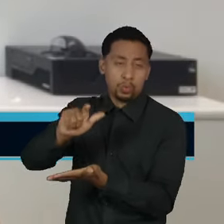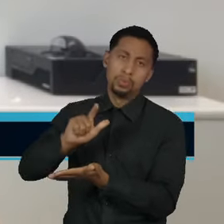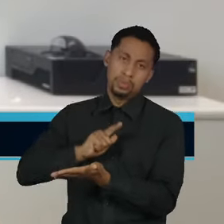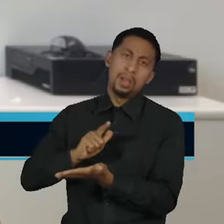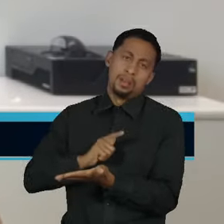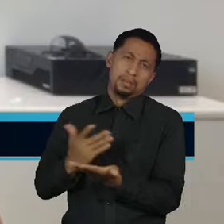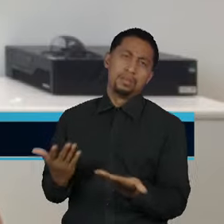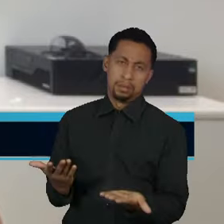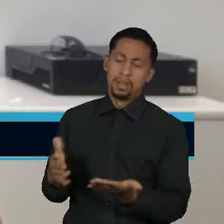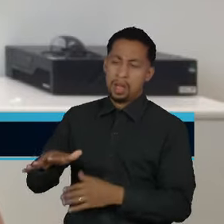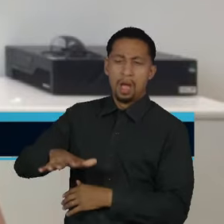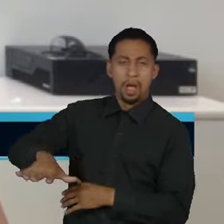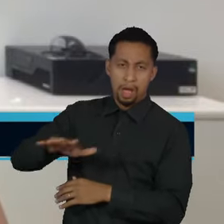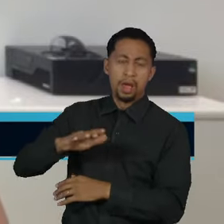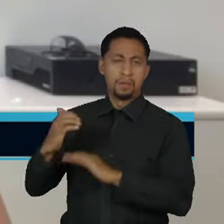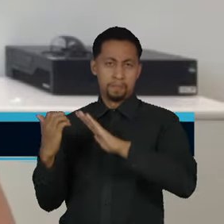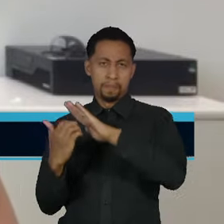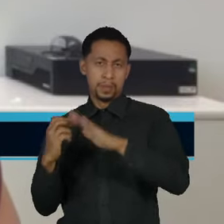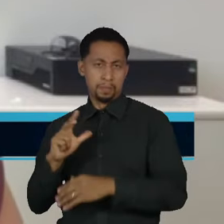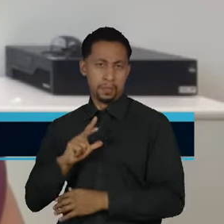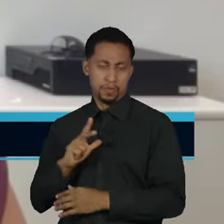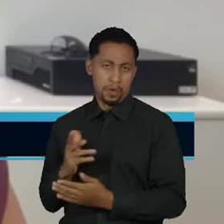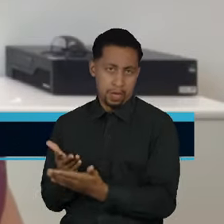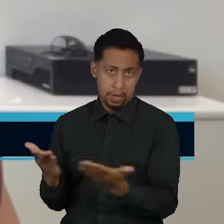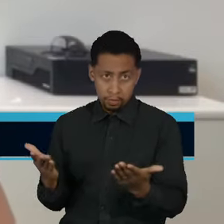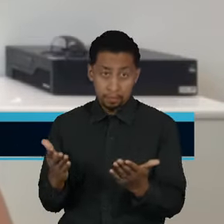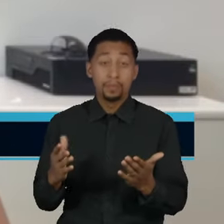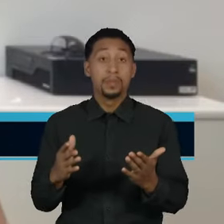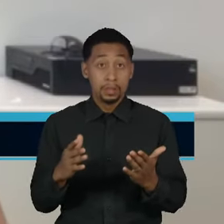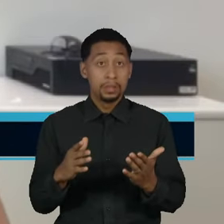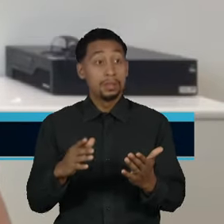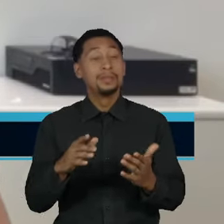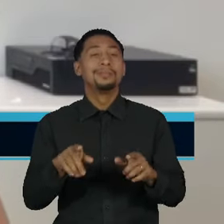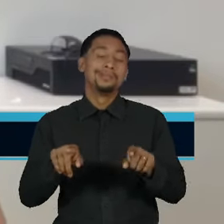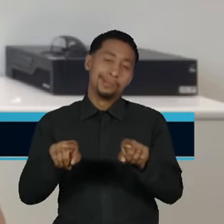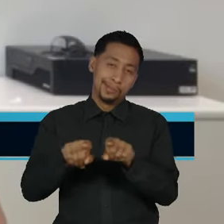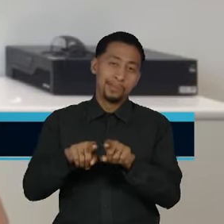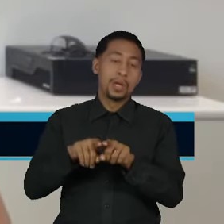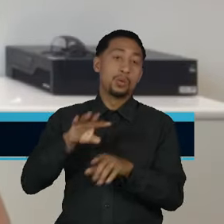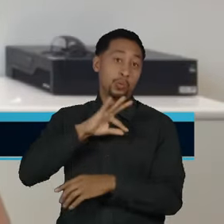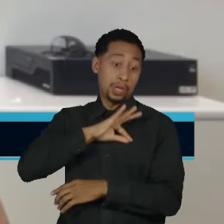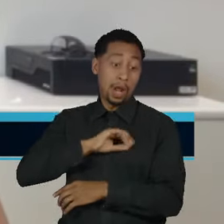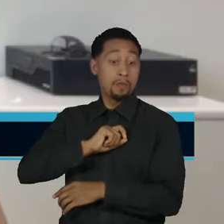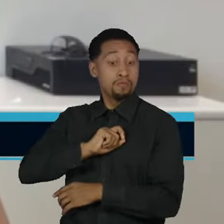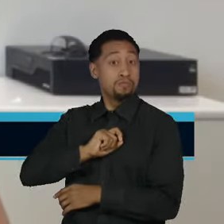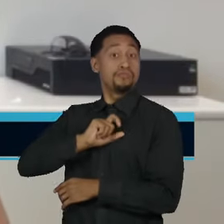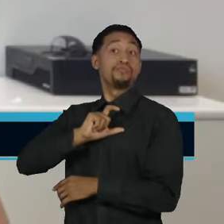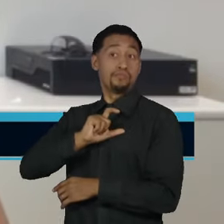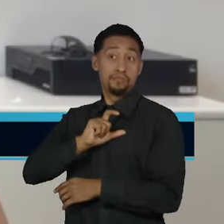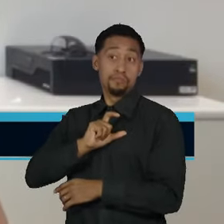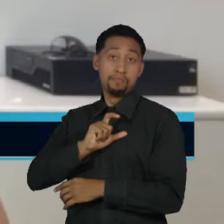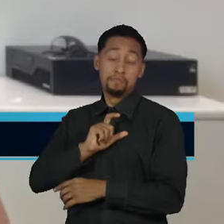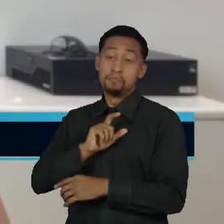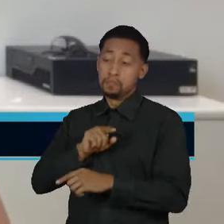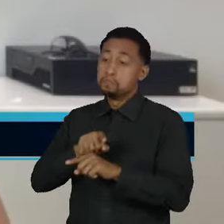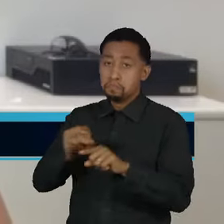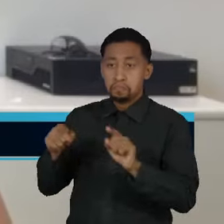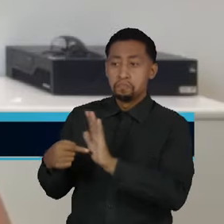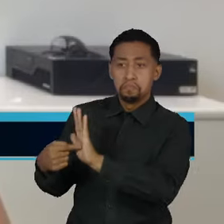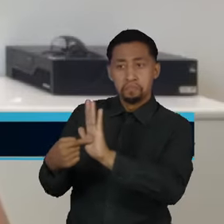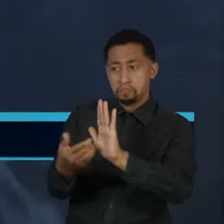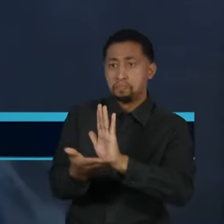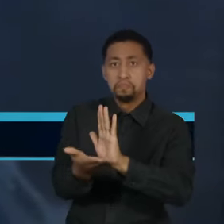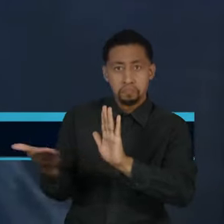privado, bem como a expansão do valor do rendimento médio do trabalho recebido pelos